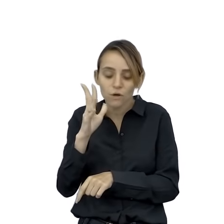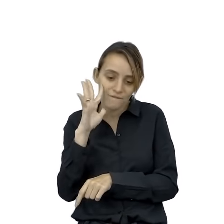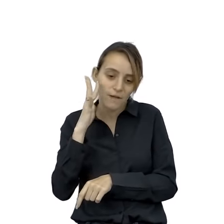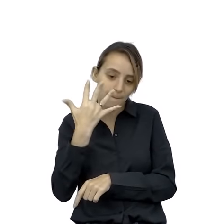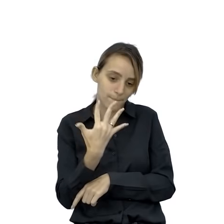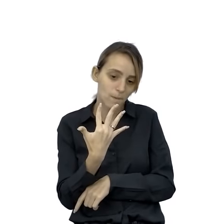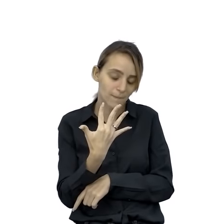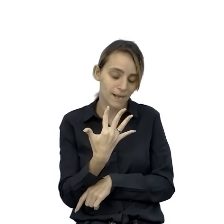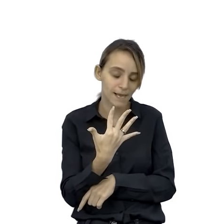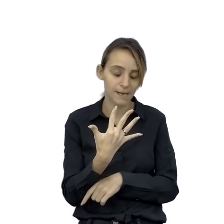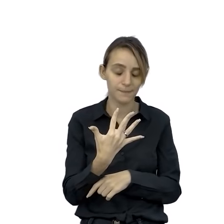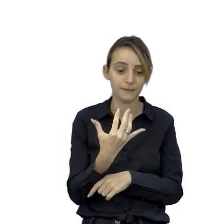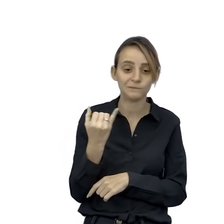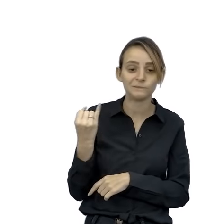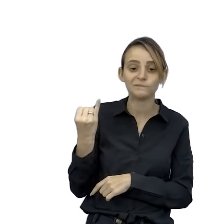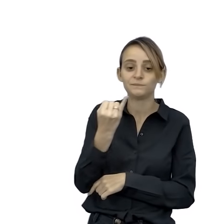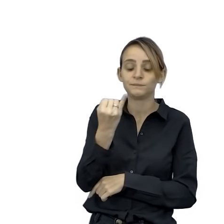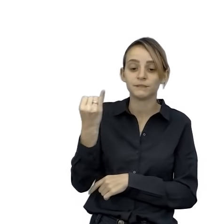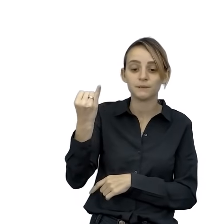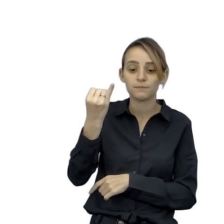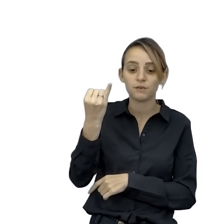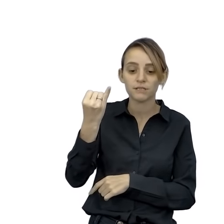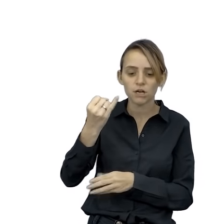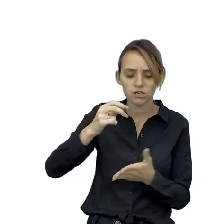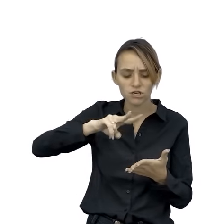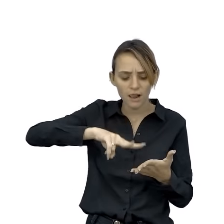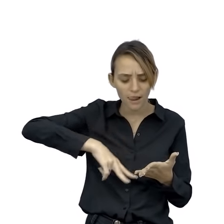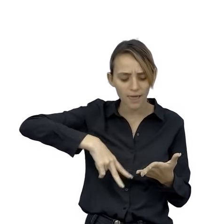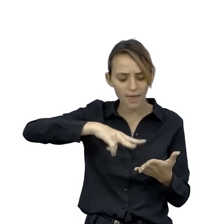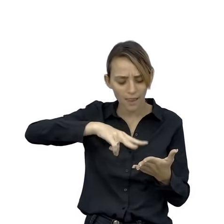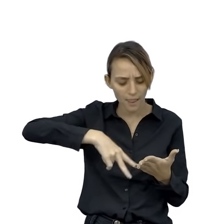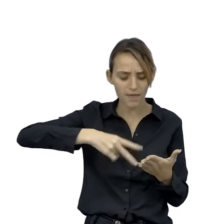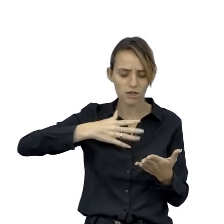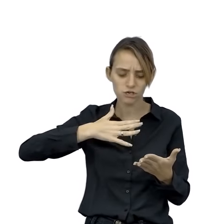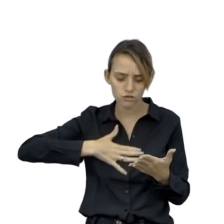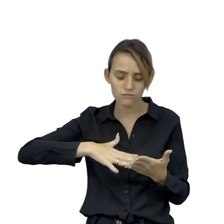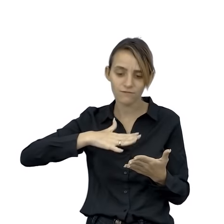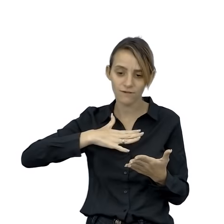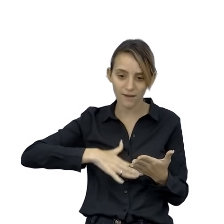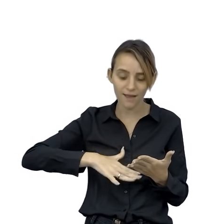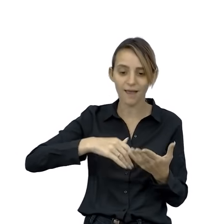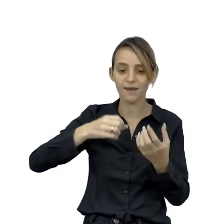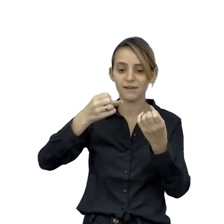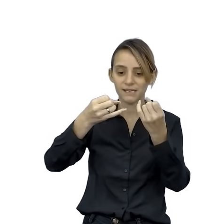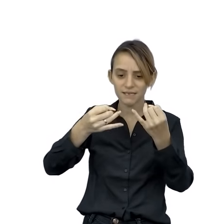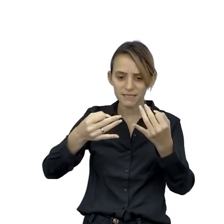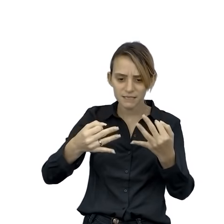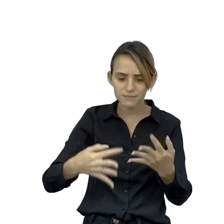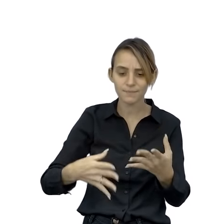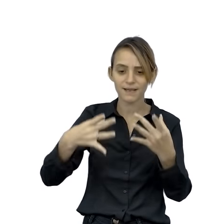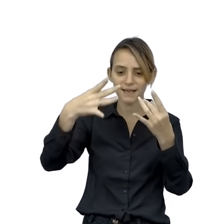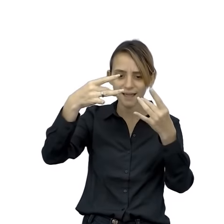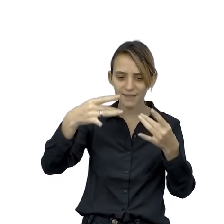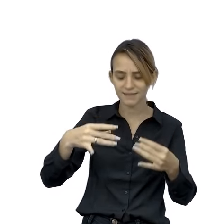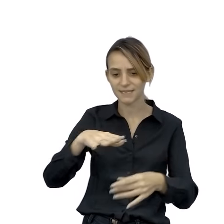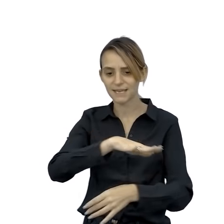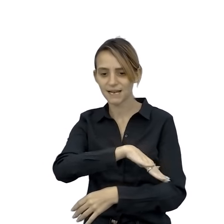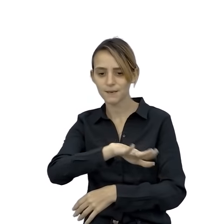problema, né, é importante a gente ler cada item desse problema, explicando mesmo para que eles